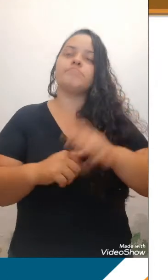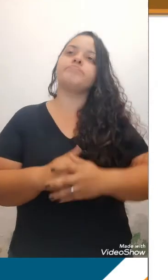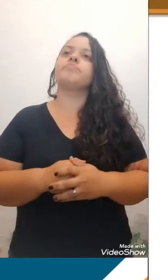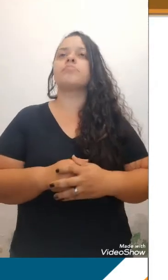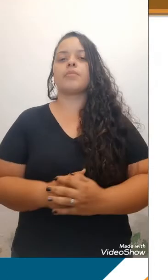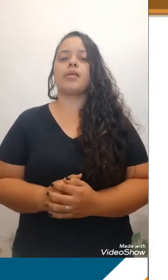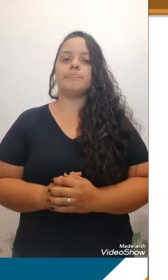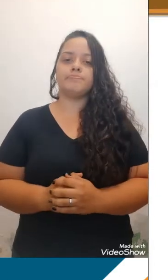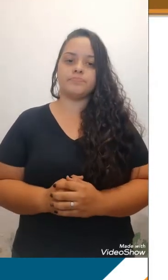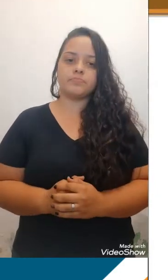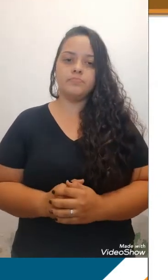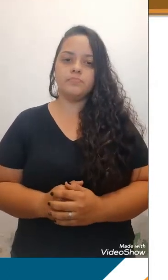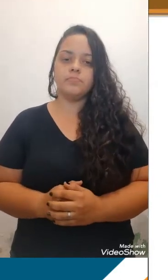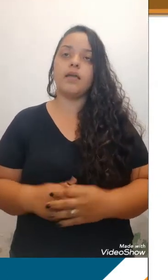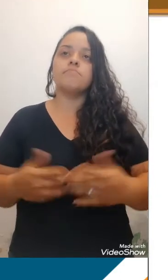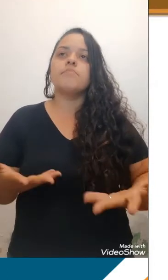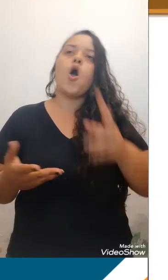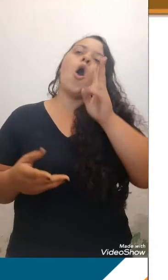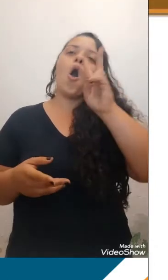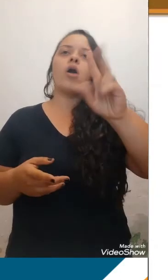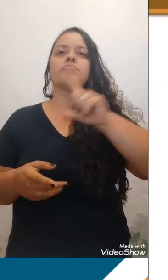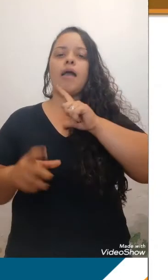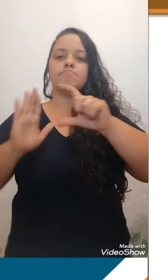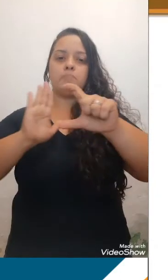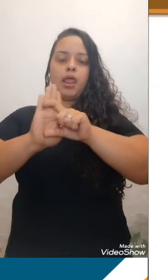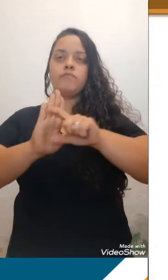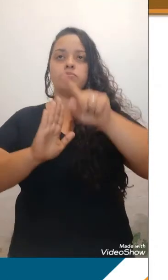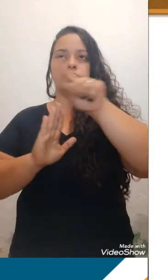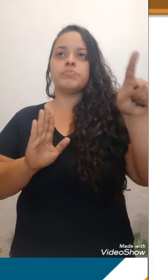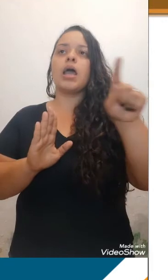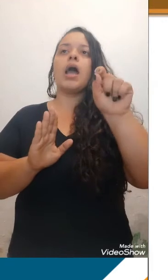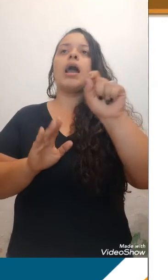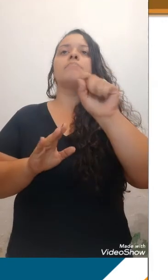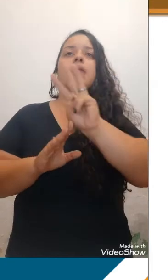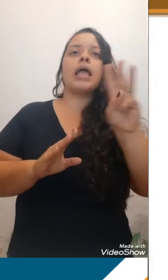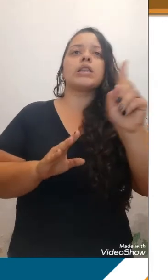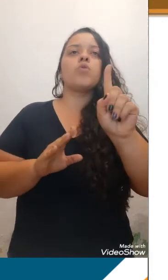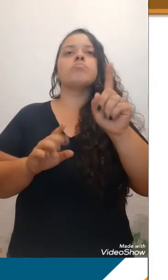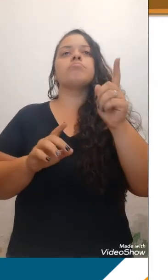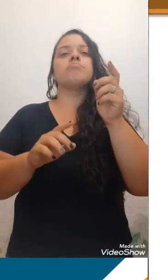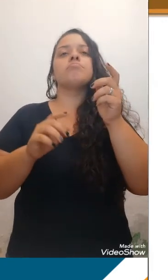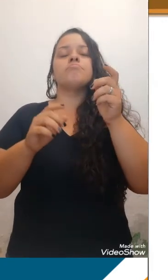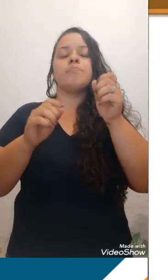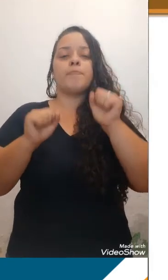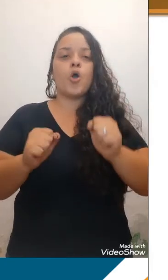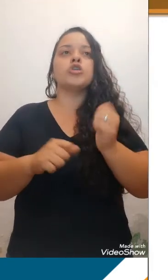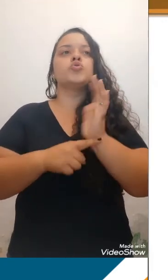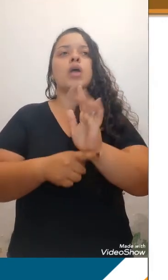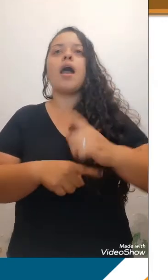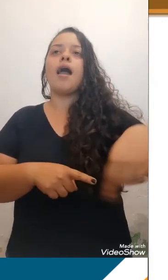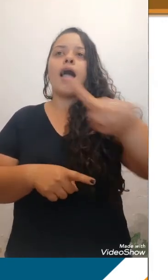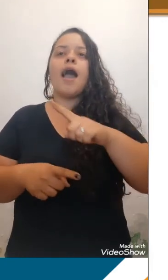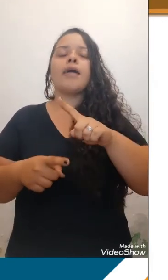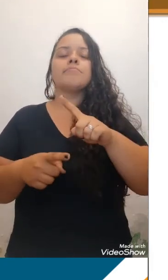Então, vamos olhar esse parágrafo aqui. Os sites não devem tomar conta do que os seus